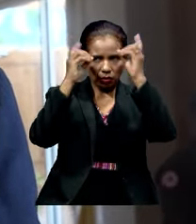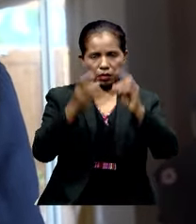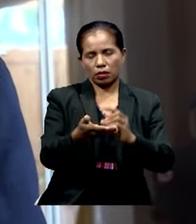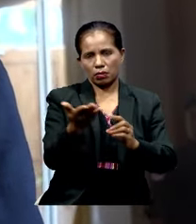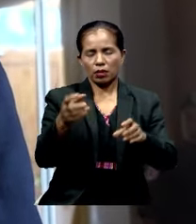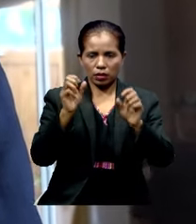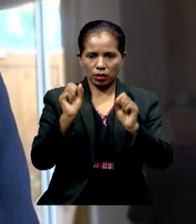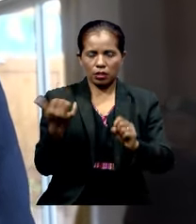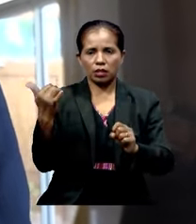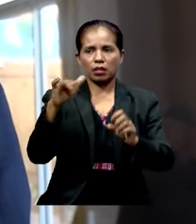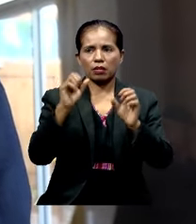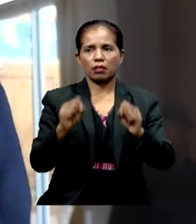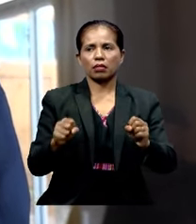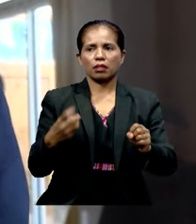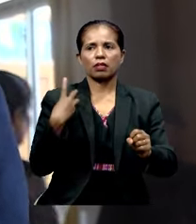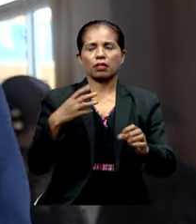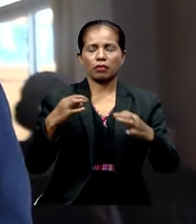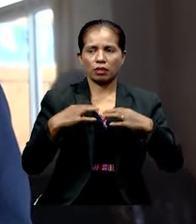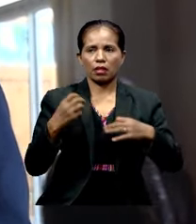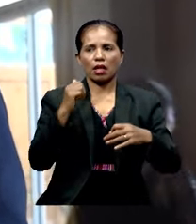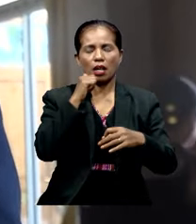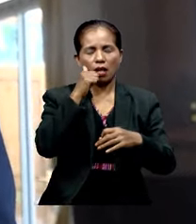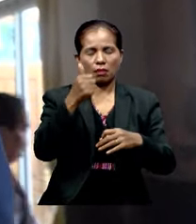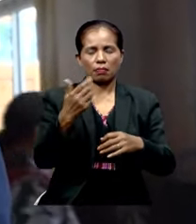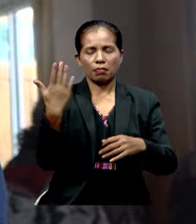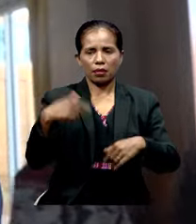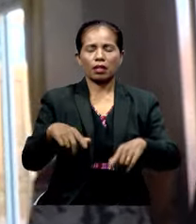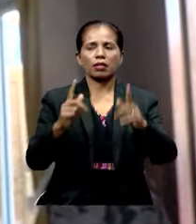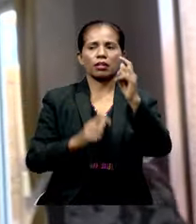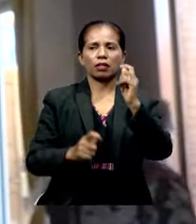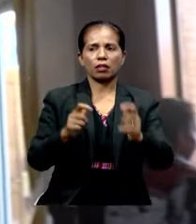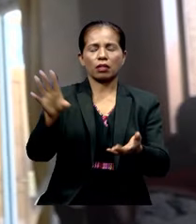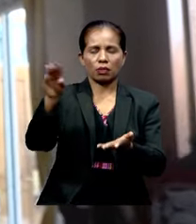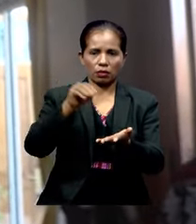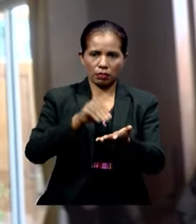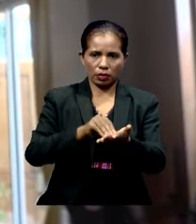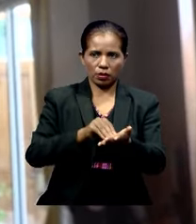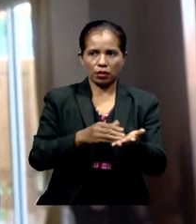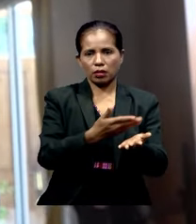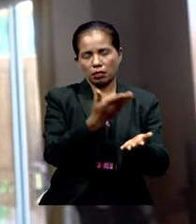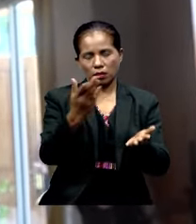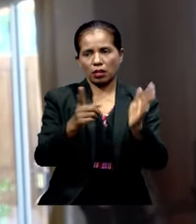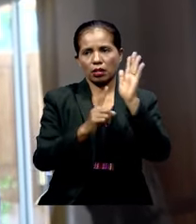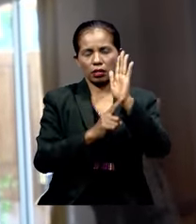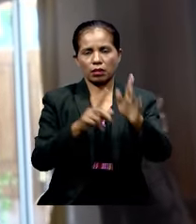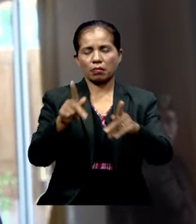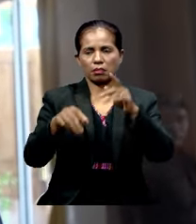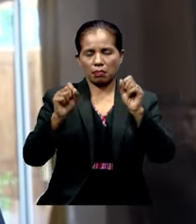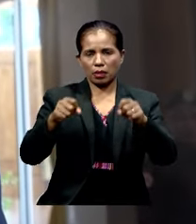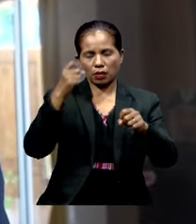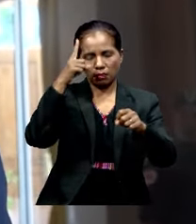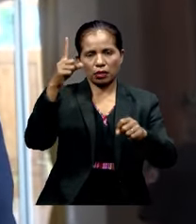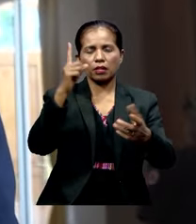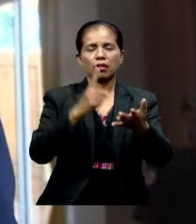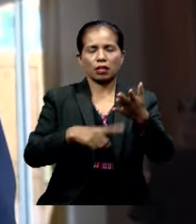bele ou interferir. Então, apa bele ba Tribunal Recursos foti cópia decisão né para ita boa tira bele pública para ema bele compreender será ma decisão